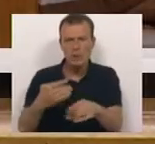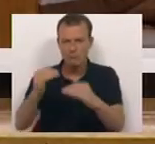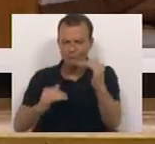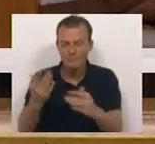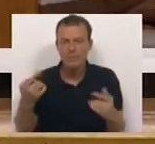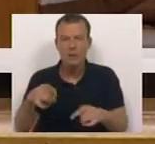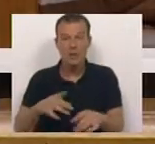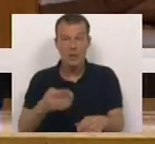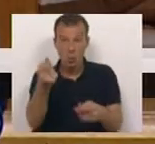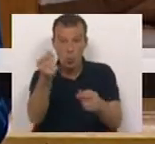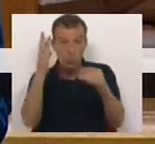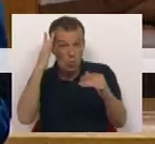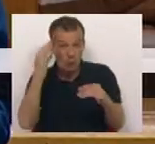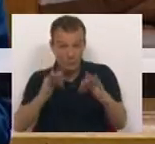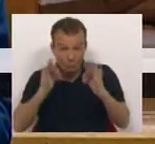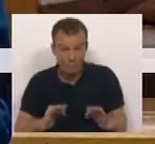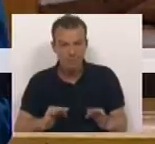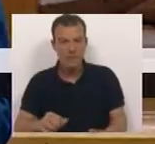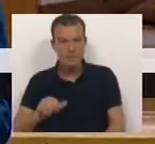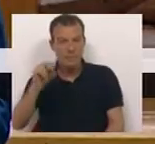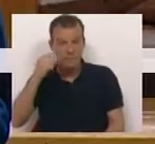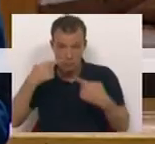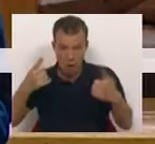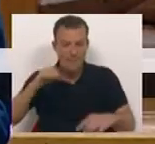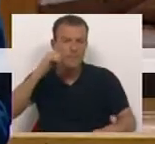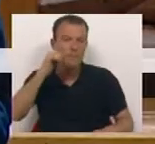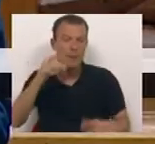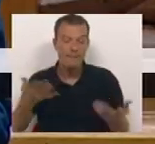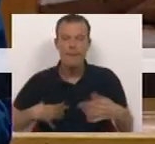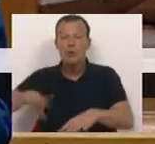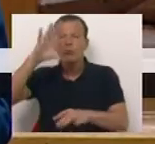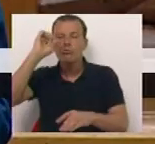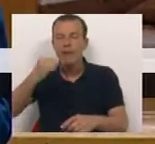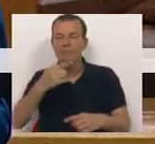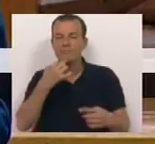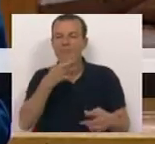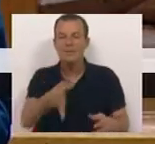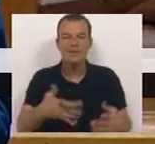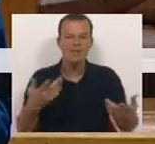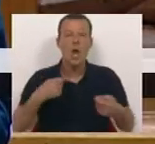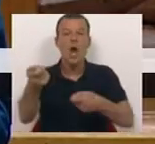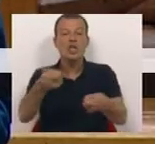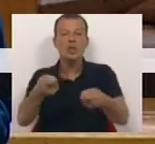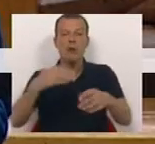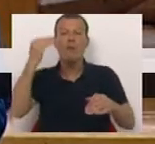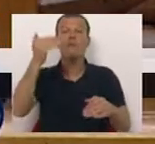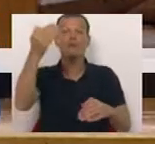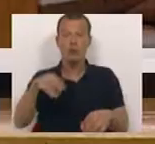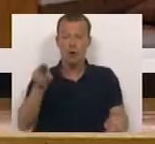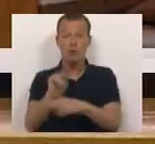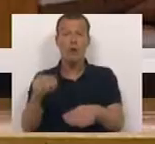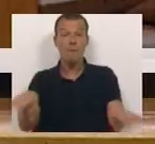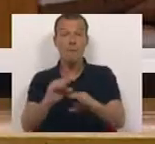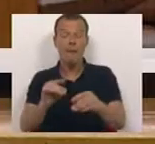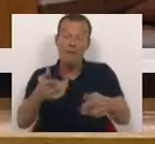montante exato se desconhece. Mas mais, o Estado não vai ter uma palavra a dizer sobre a gestão futura do novo banco,